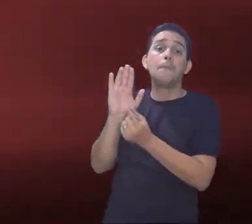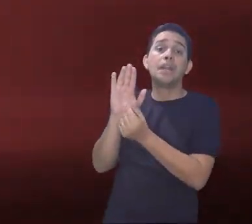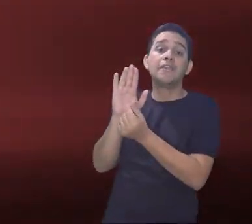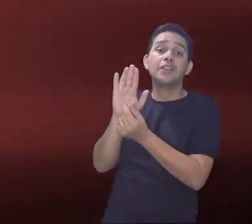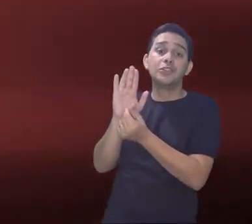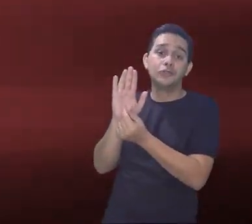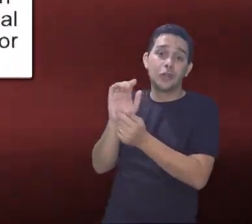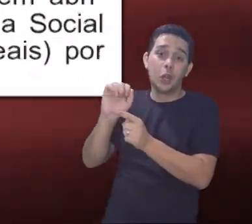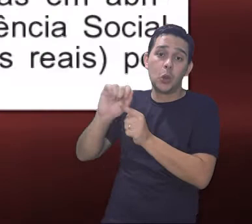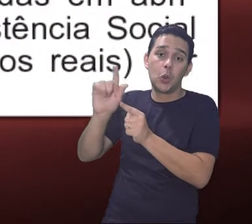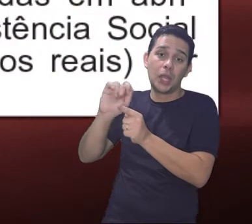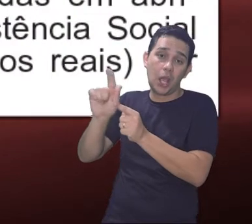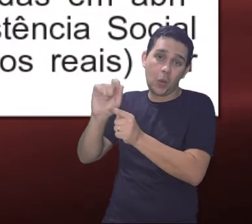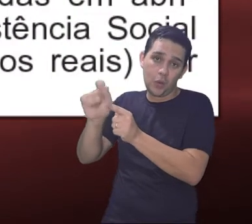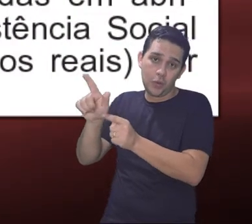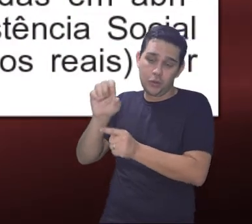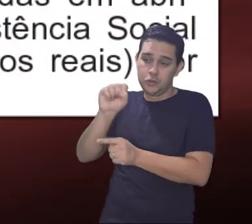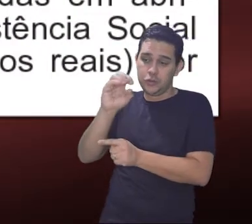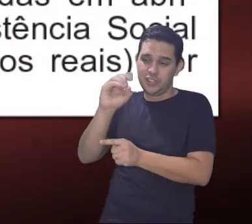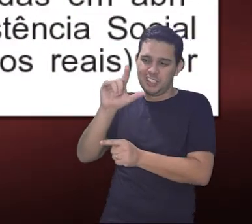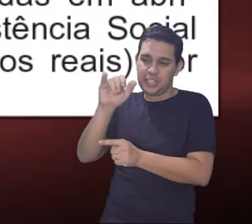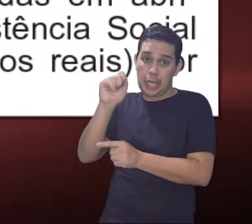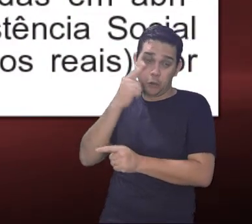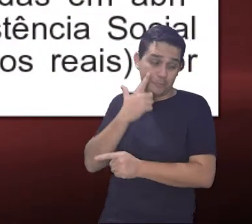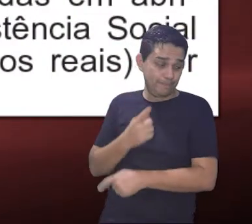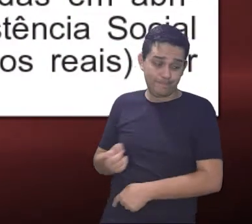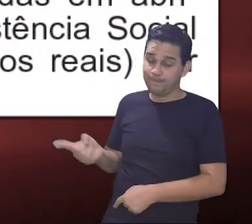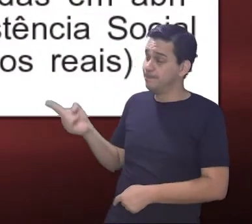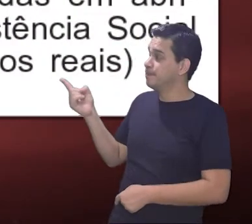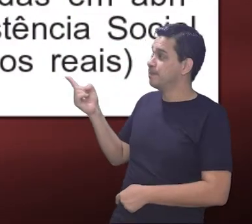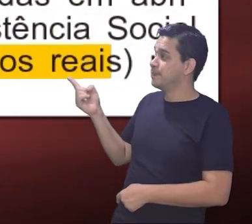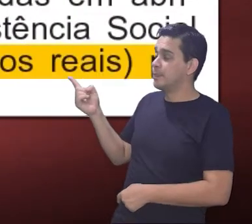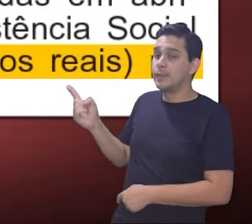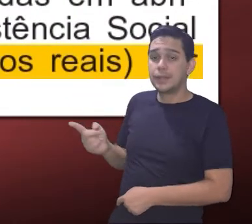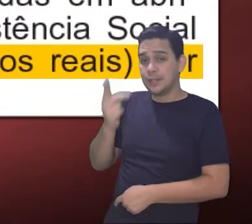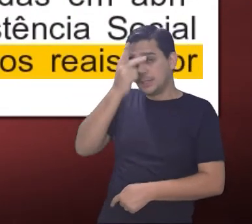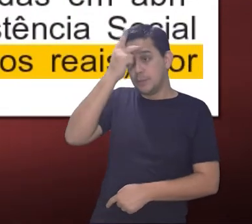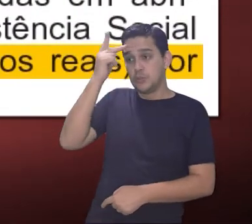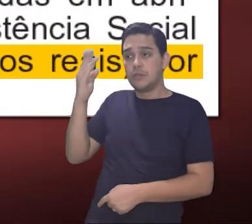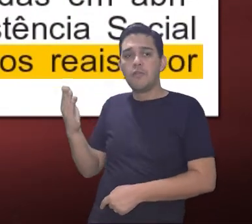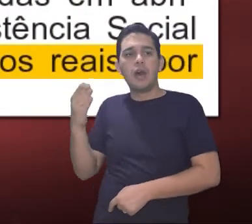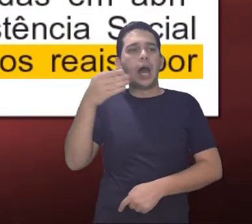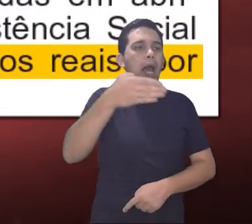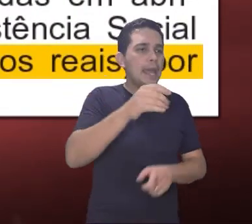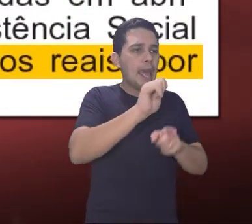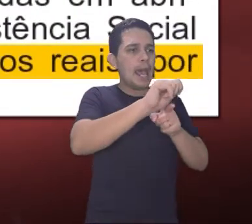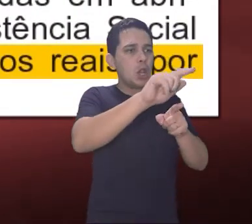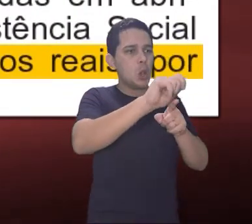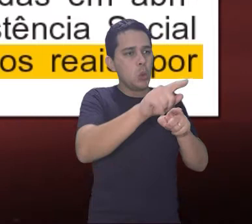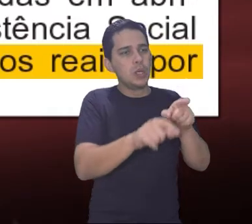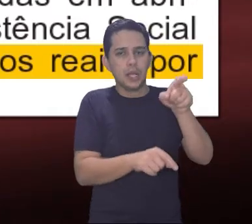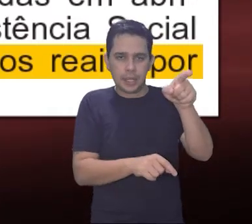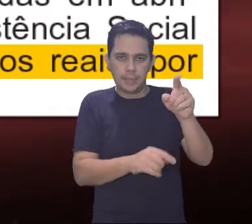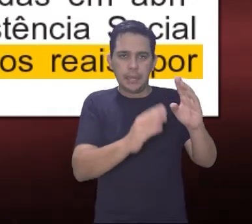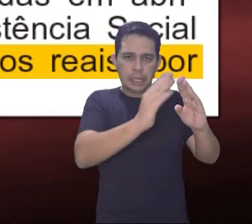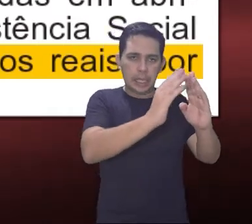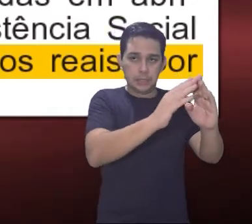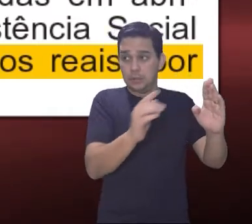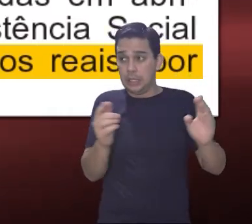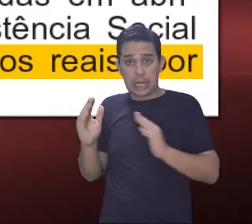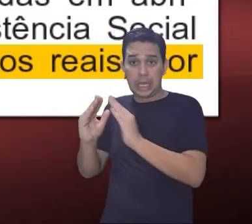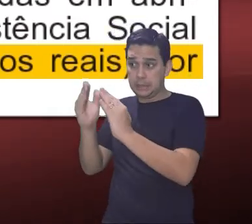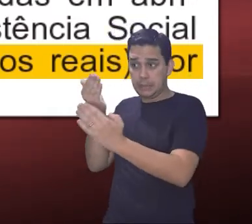aluguel social. Né? Então, essas pessoas alugam outras residências e o poder público, Estado e